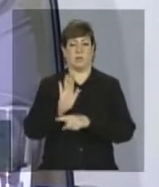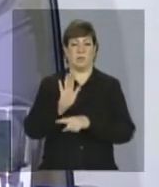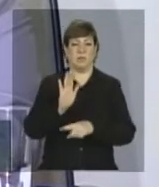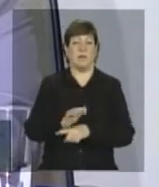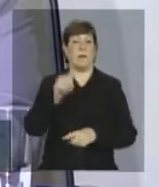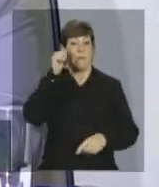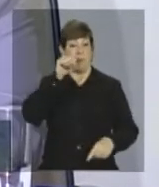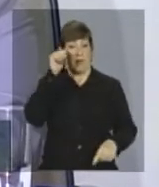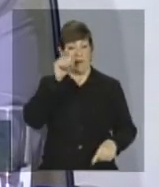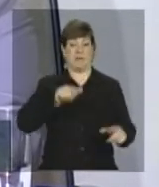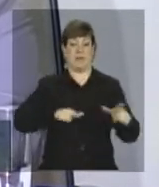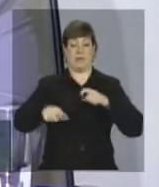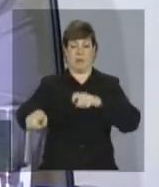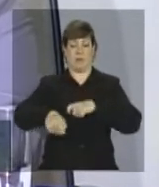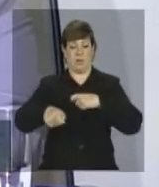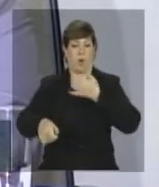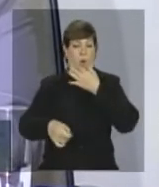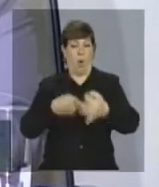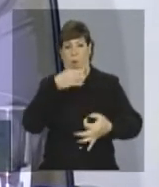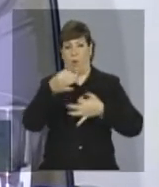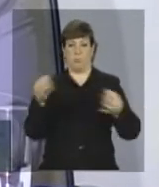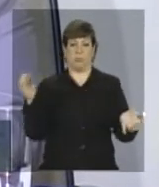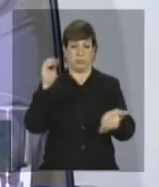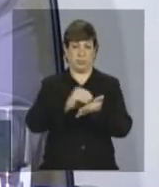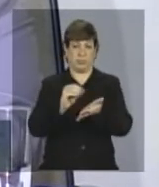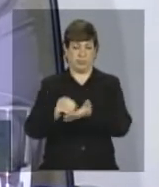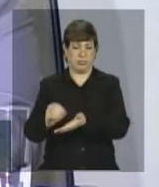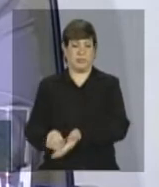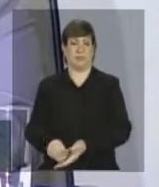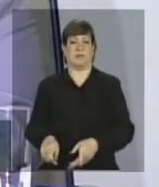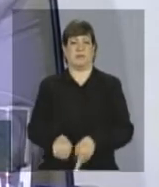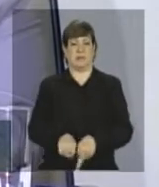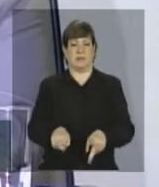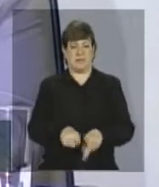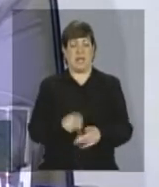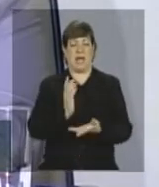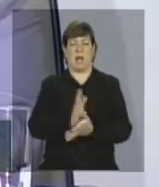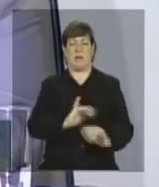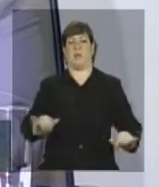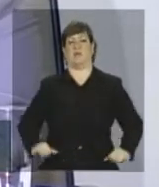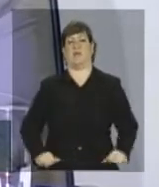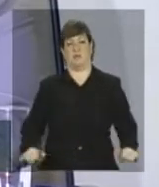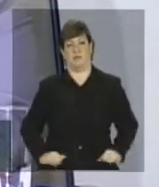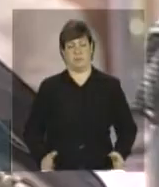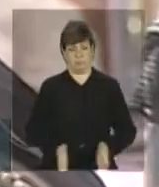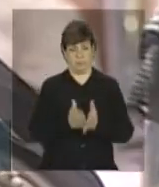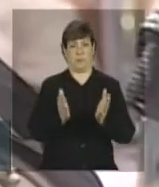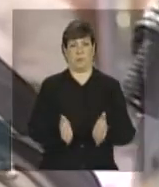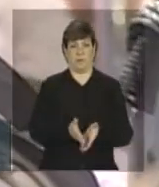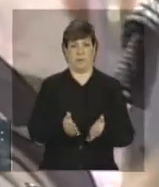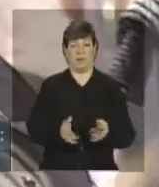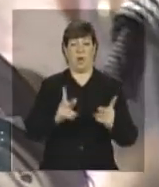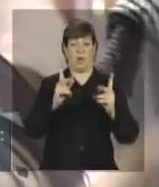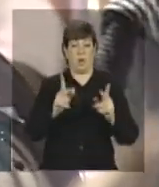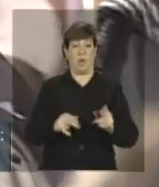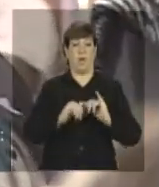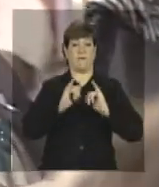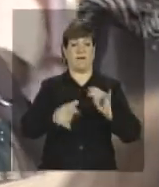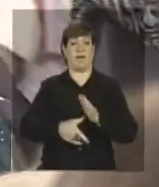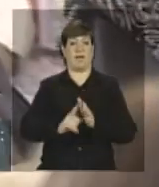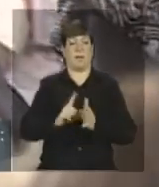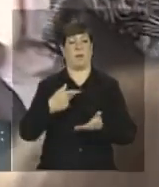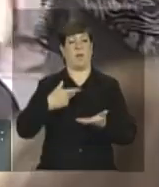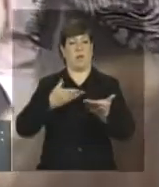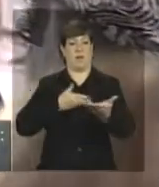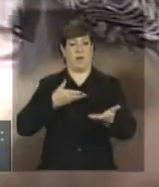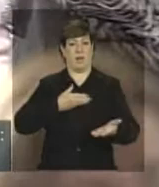das mulheres rurais para o desenvolvimento rural sustentável e a erradicação da pobreza. Como foi dito pelo meu colega